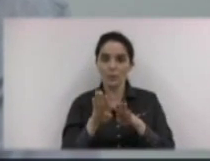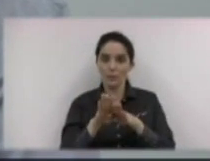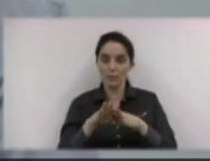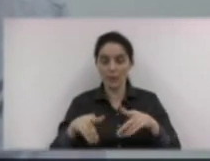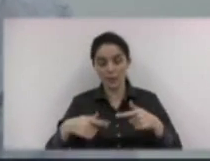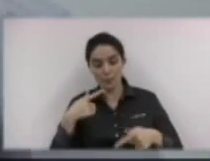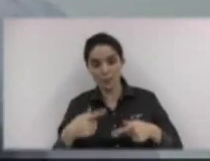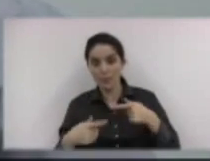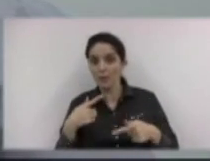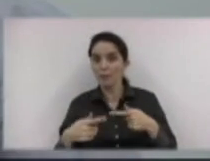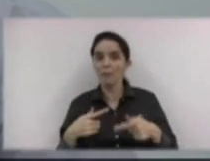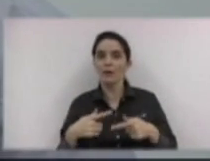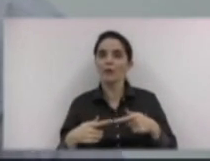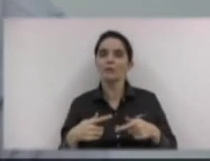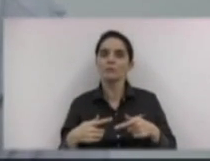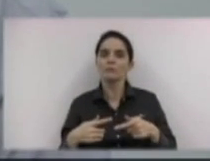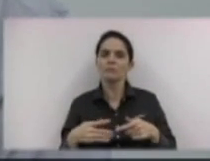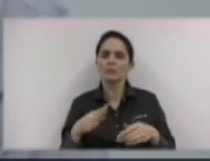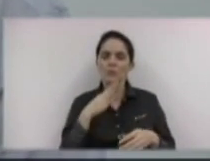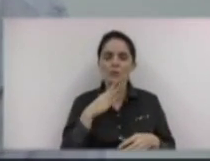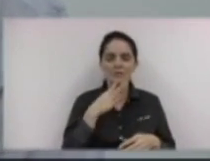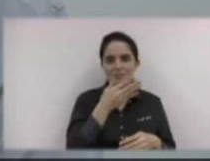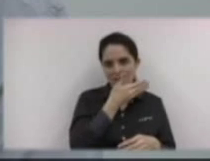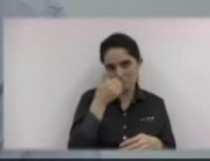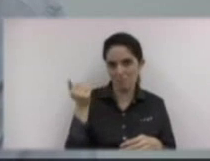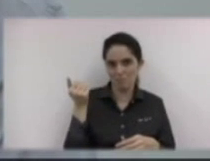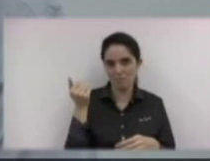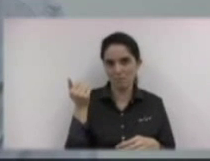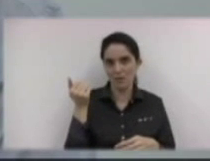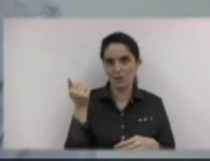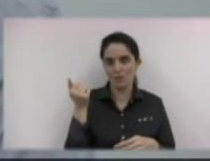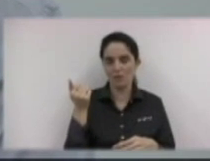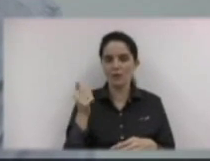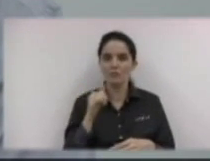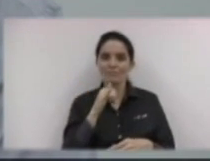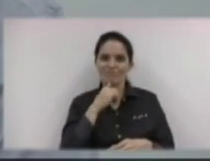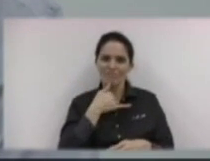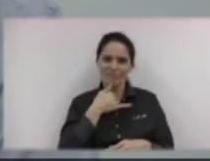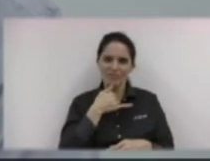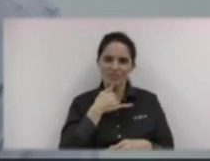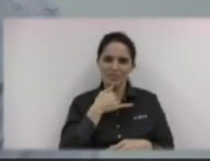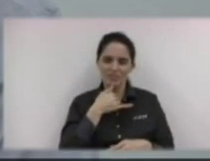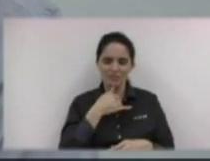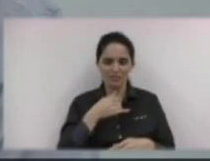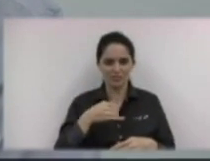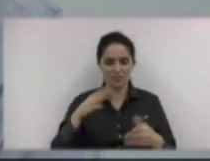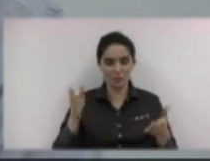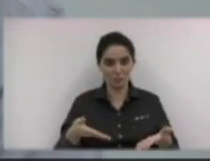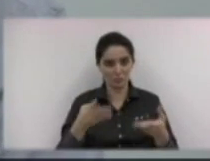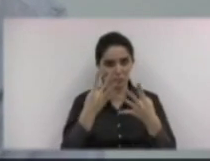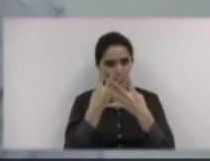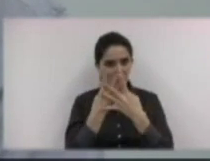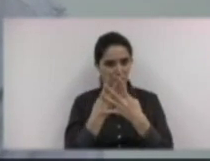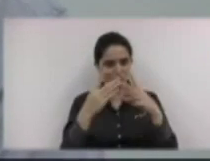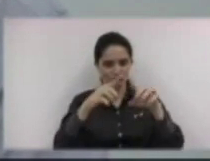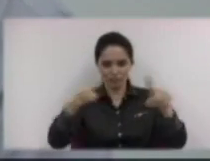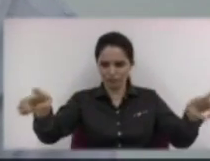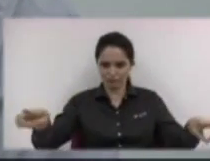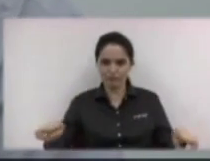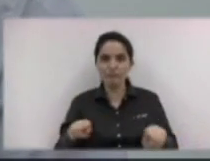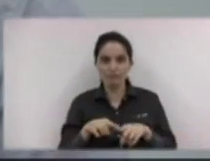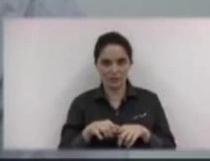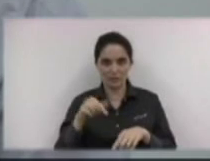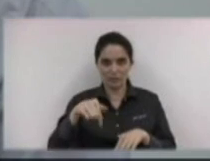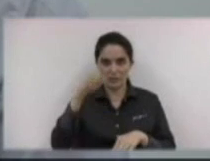possa conhecer um pouco mais essa realidade triste, né, dos presídios no Brasil. Então, eu convido